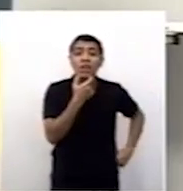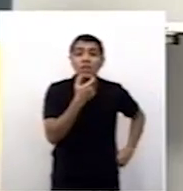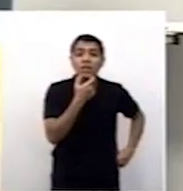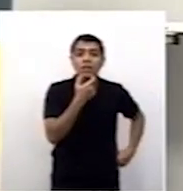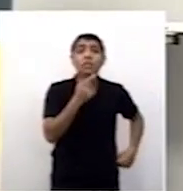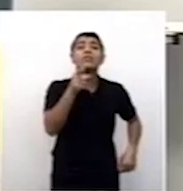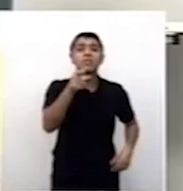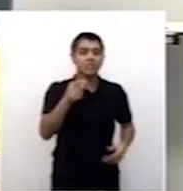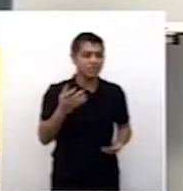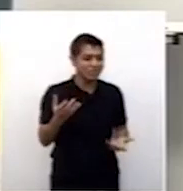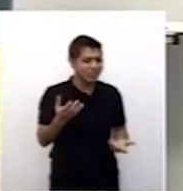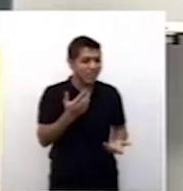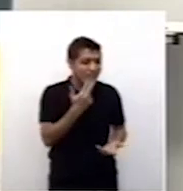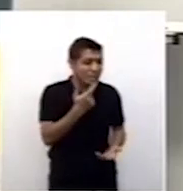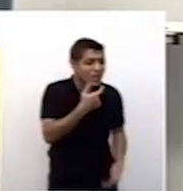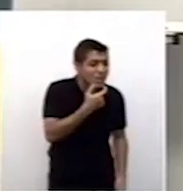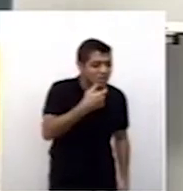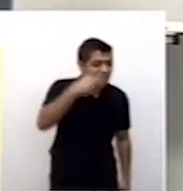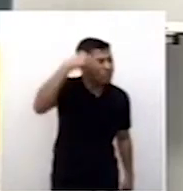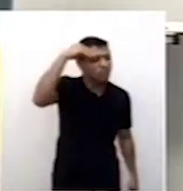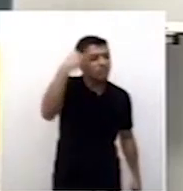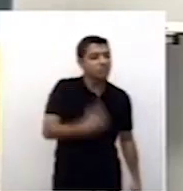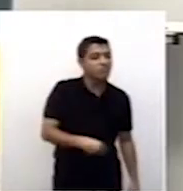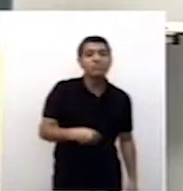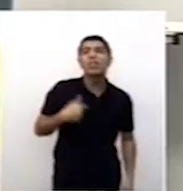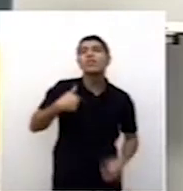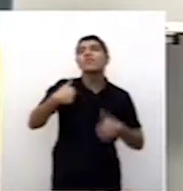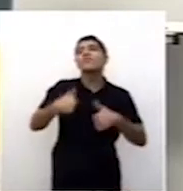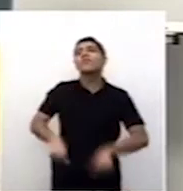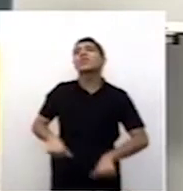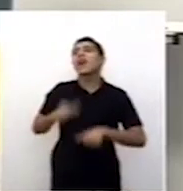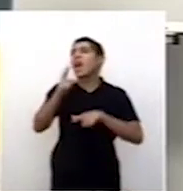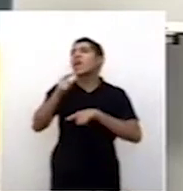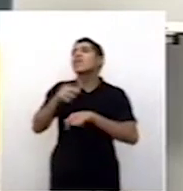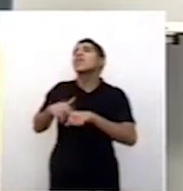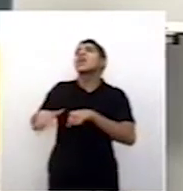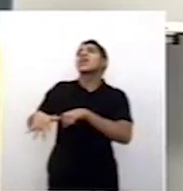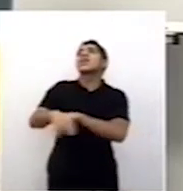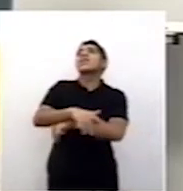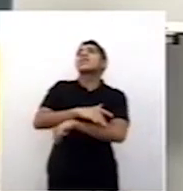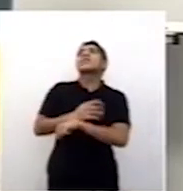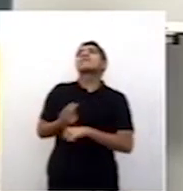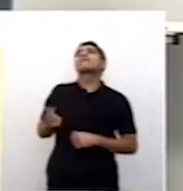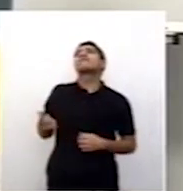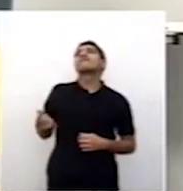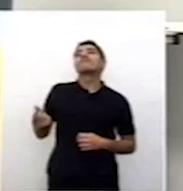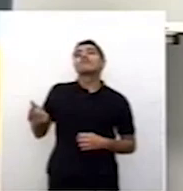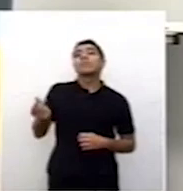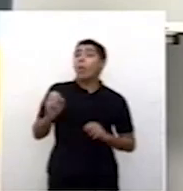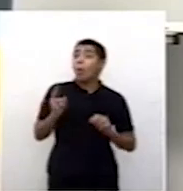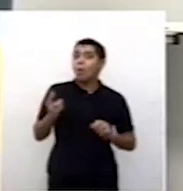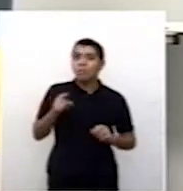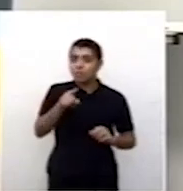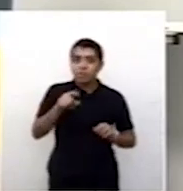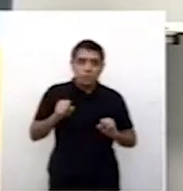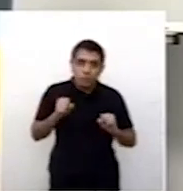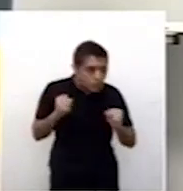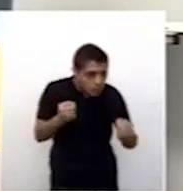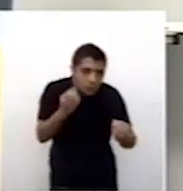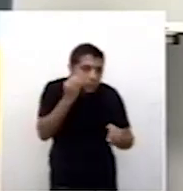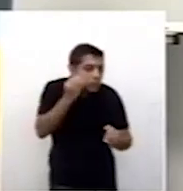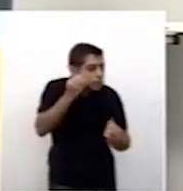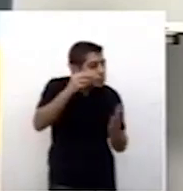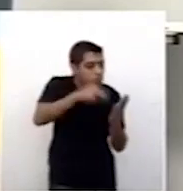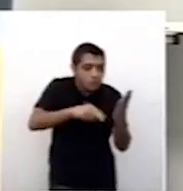parar e vai viver eternamente naquela ilha? O que você vai fazer? Você vai tentar ler o texto. De que forma? Usando os cognatos para